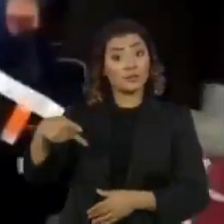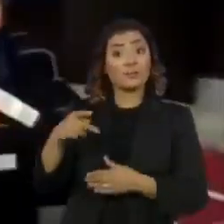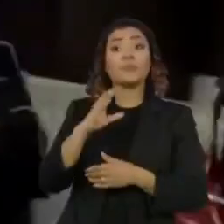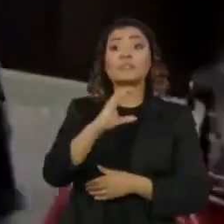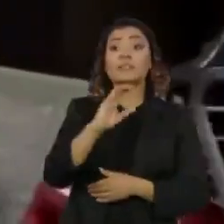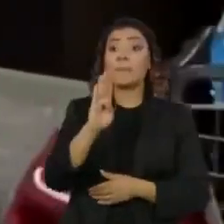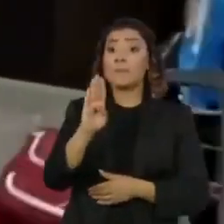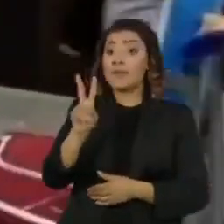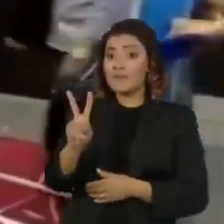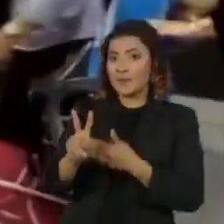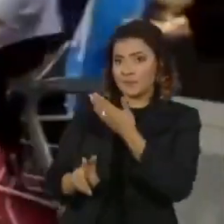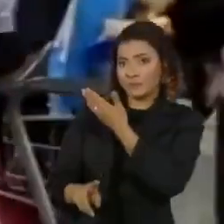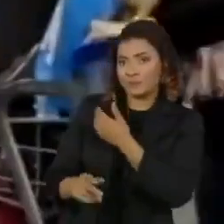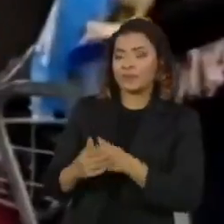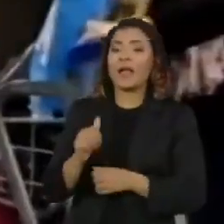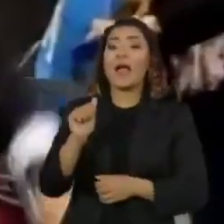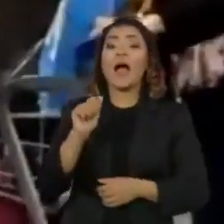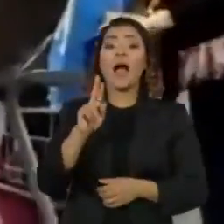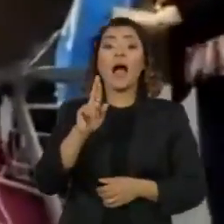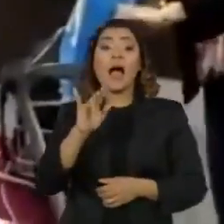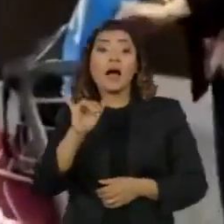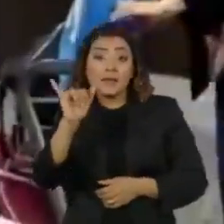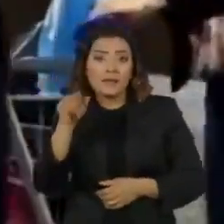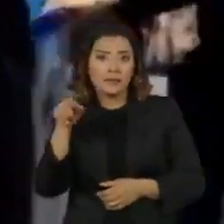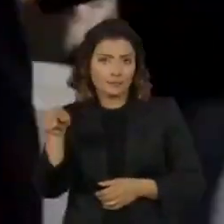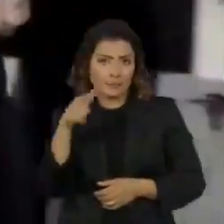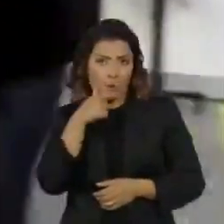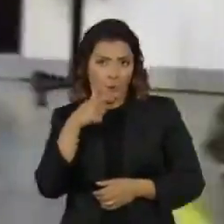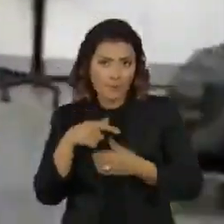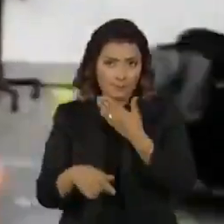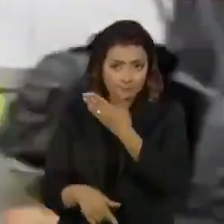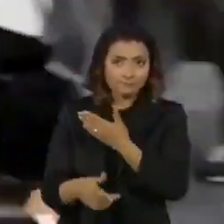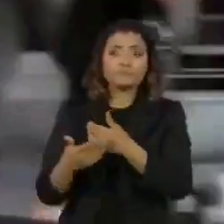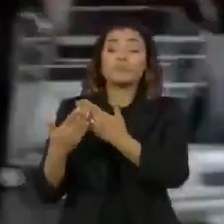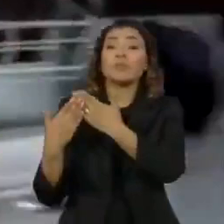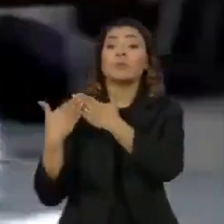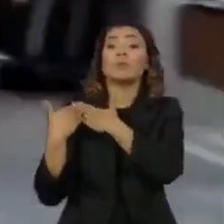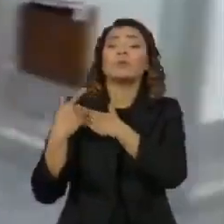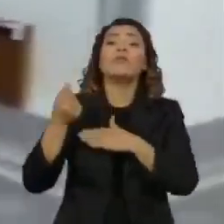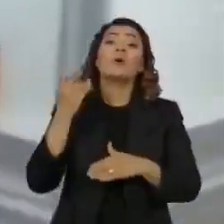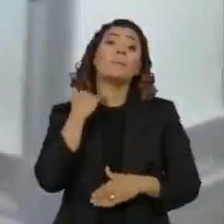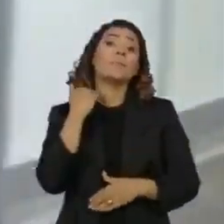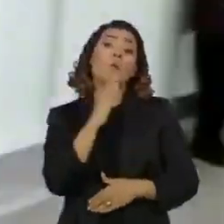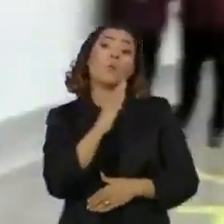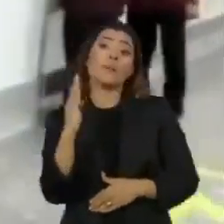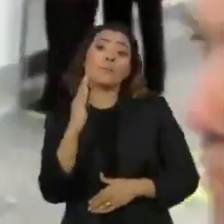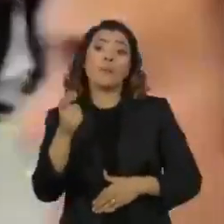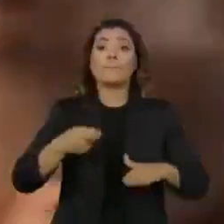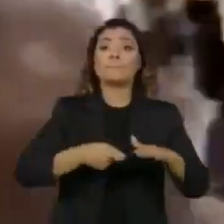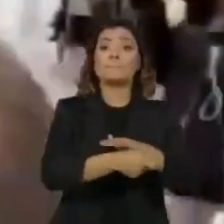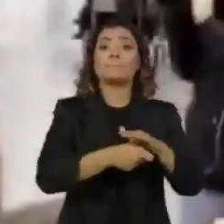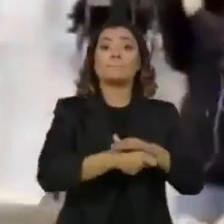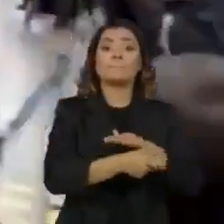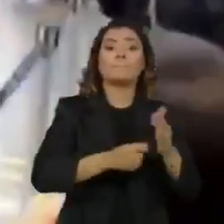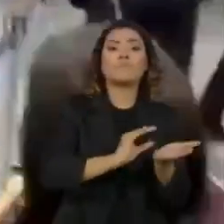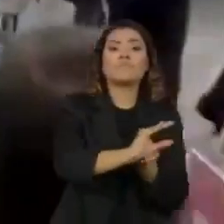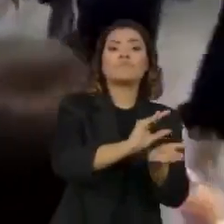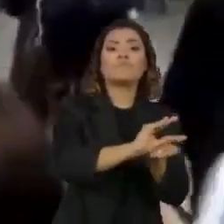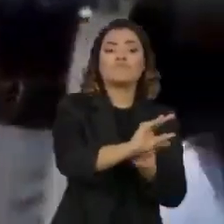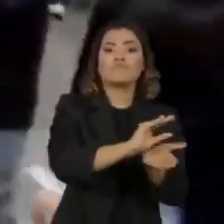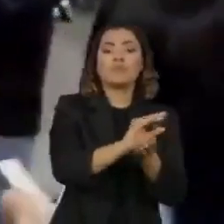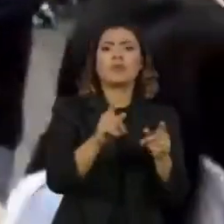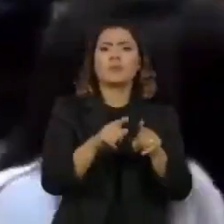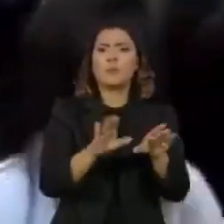CBV, Ari Graça Filho, manejava os recursos de patrocínio do Banco do Brasil em próprio benefício e do